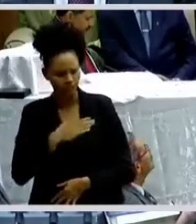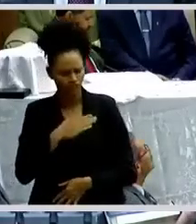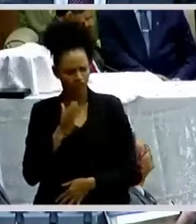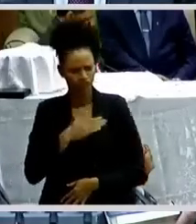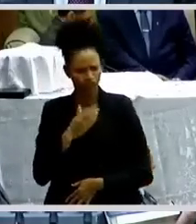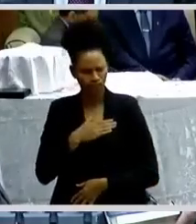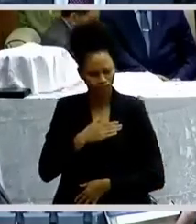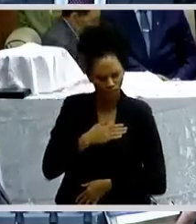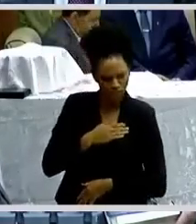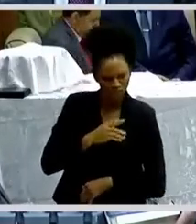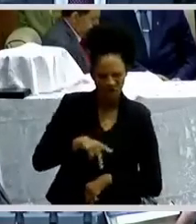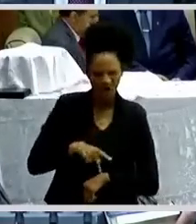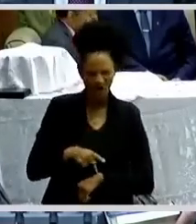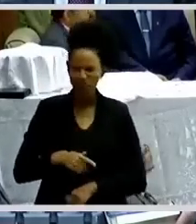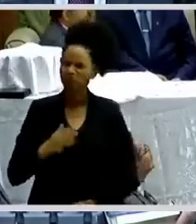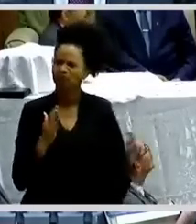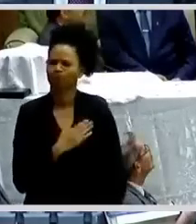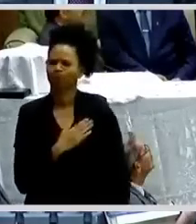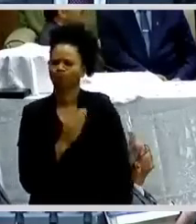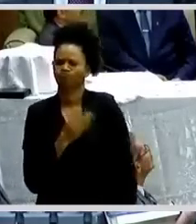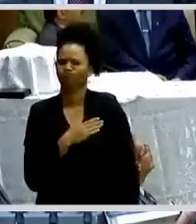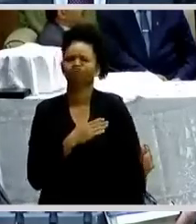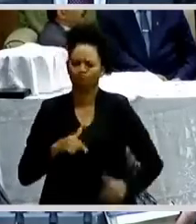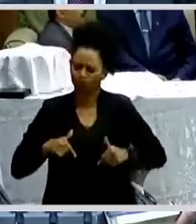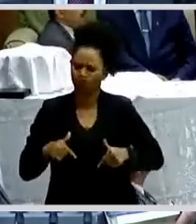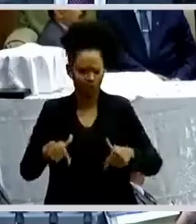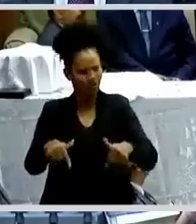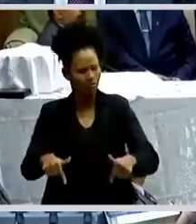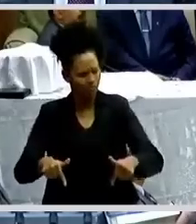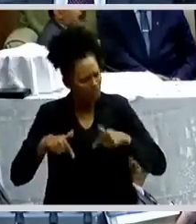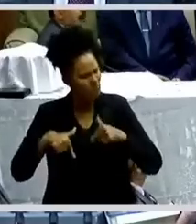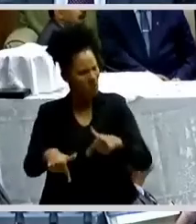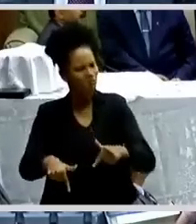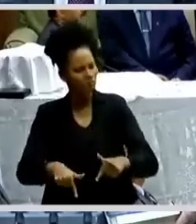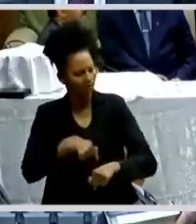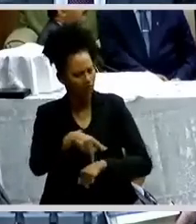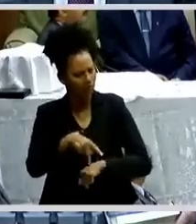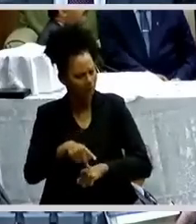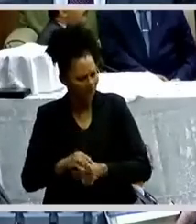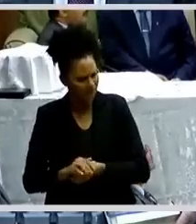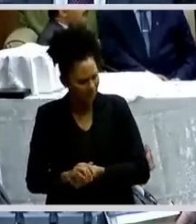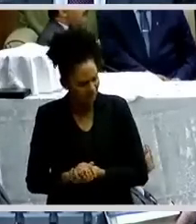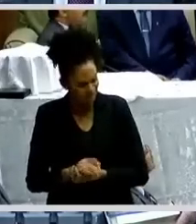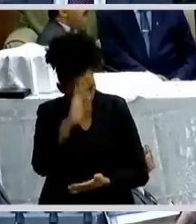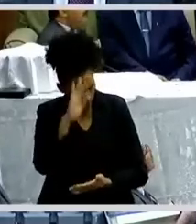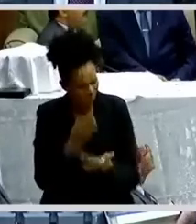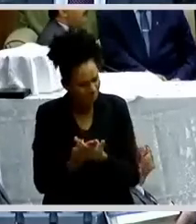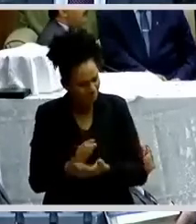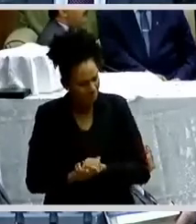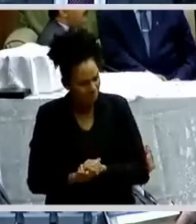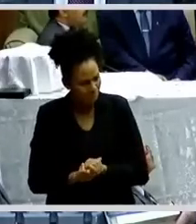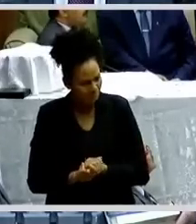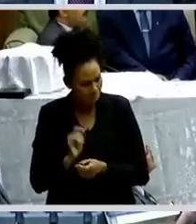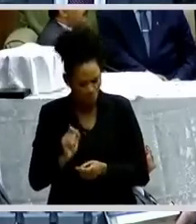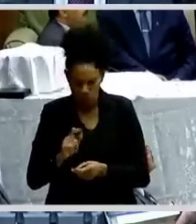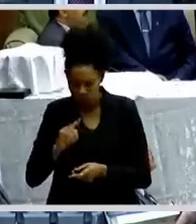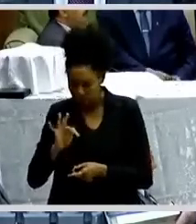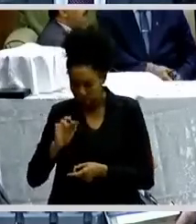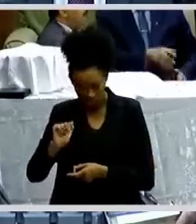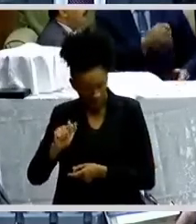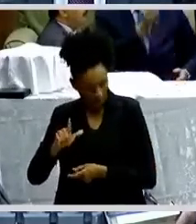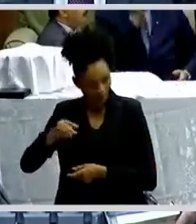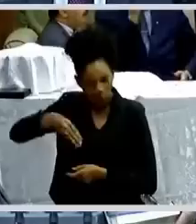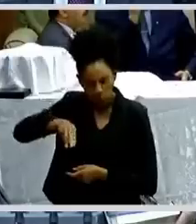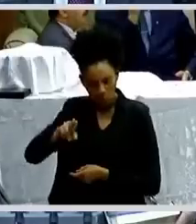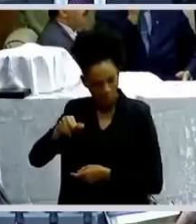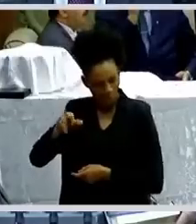o torrão que pisava, dava vida pelo aquilo que eles acreditavam. O Talmud diz que eles eram